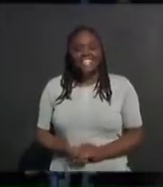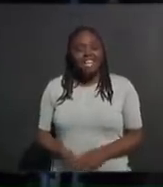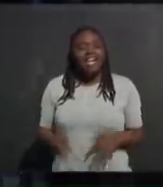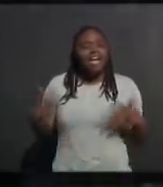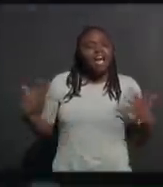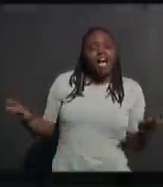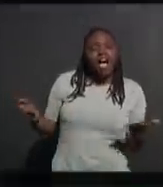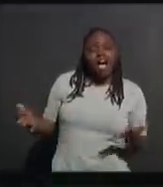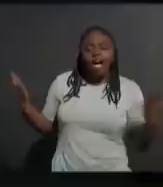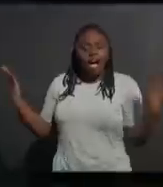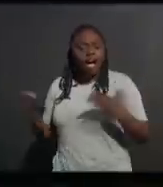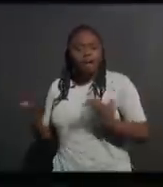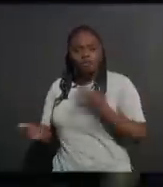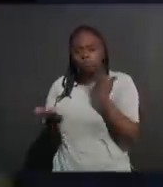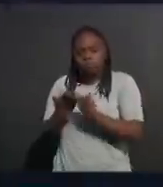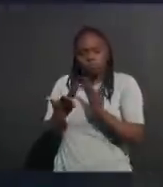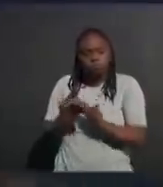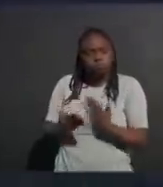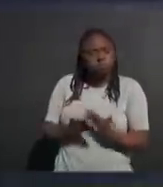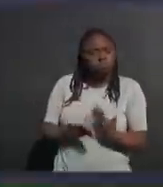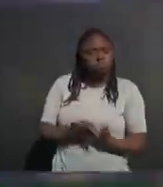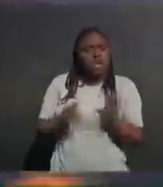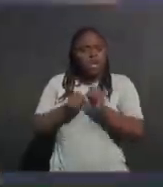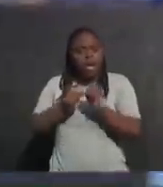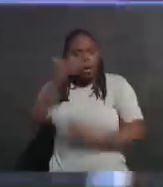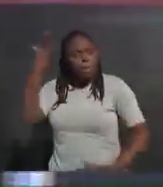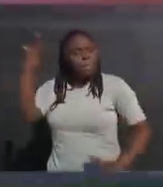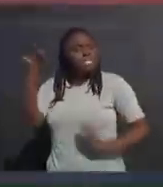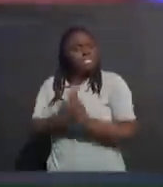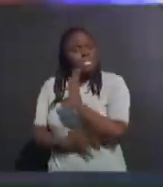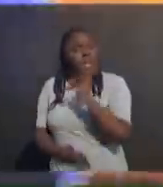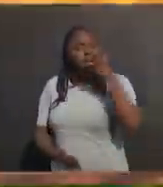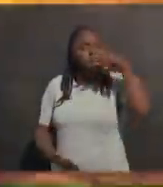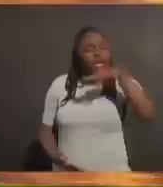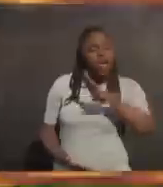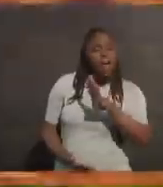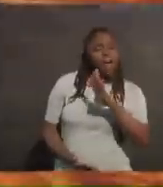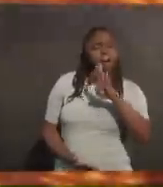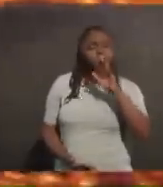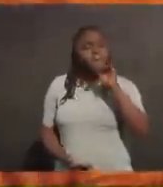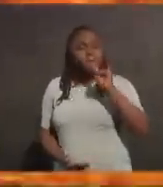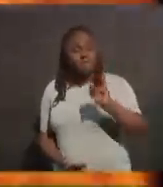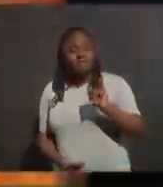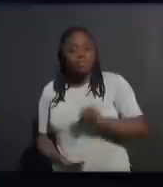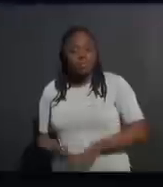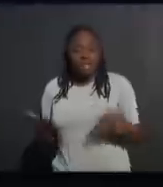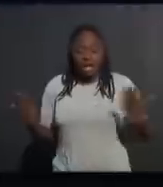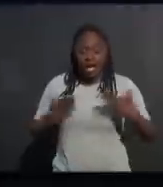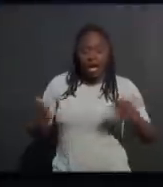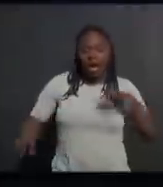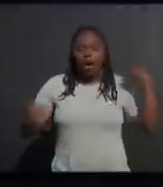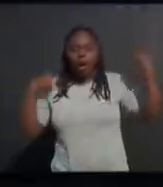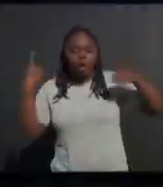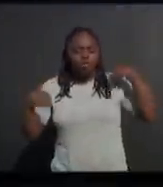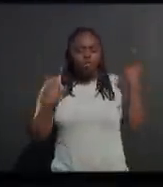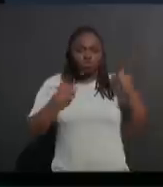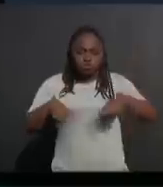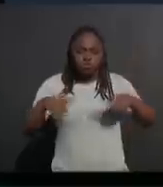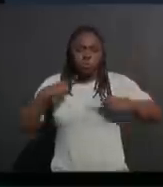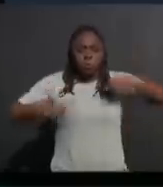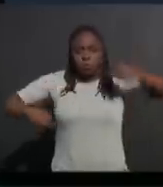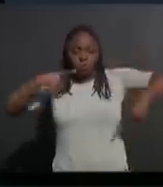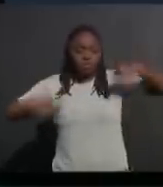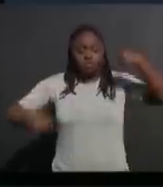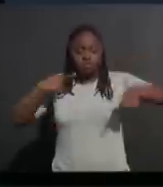A onda agora é estudar, fazer MBA, passar. É época da política! Vou ficar doido com a política. Ai, política, política,